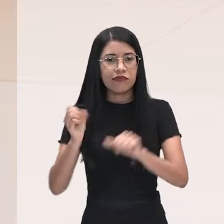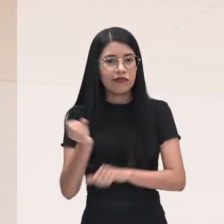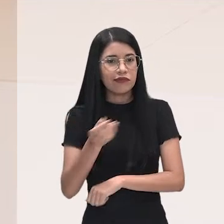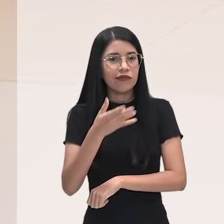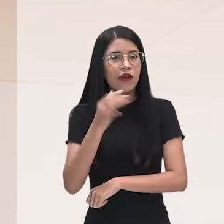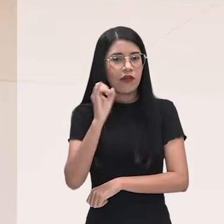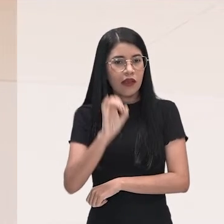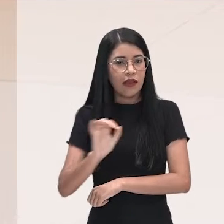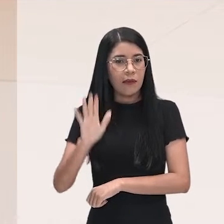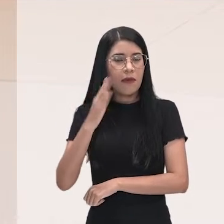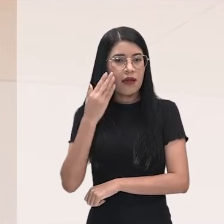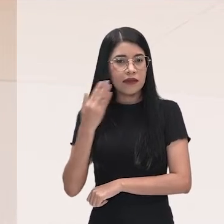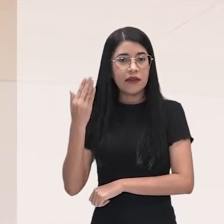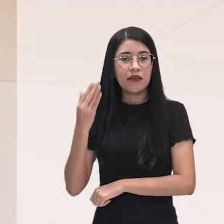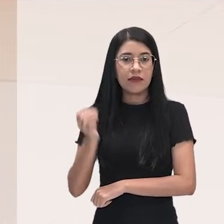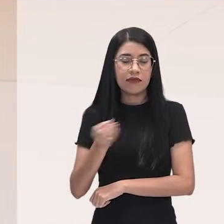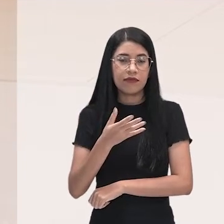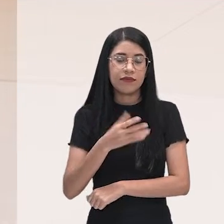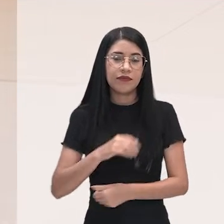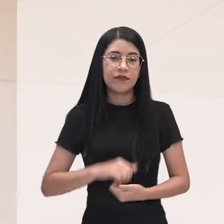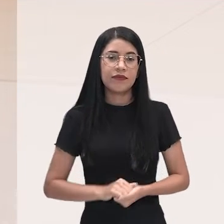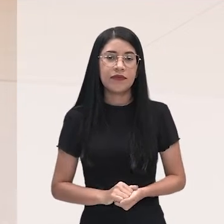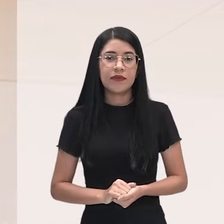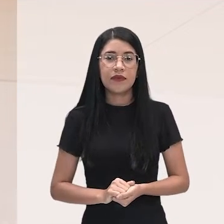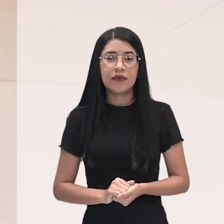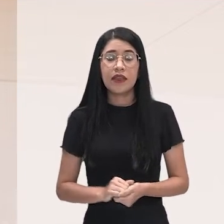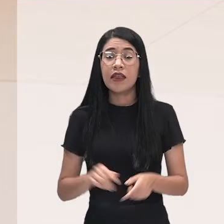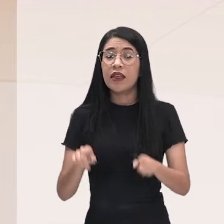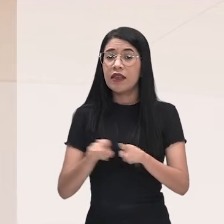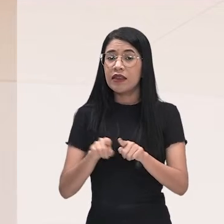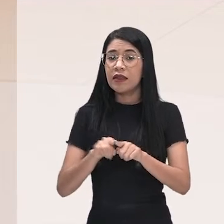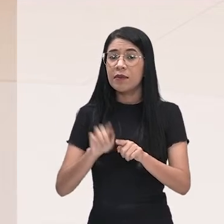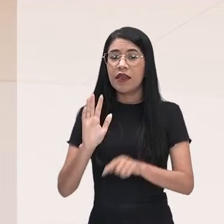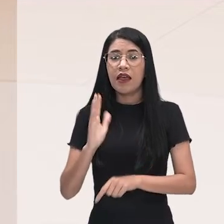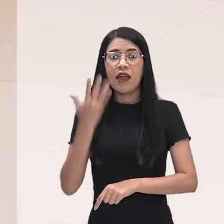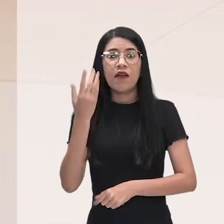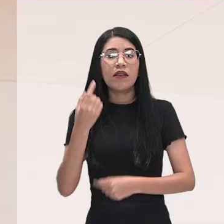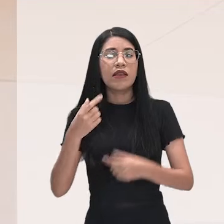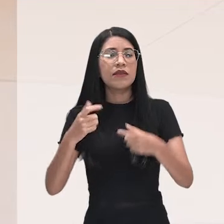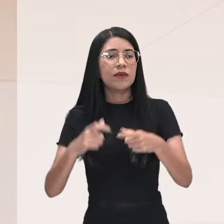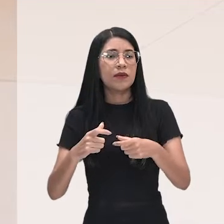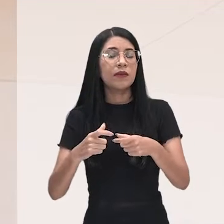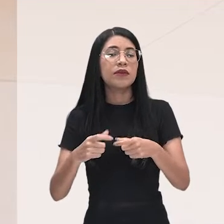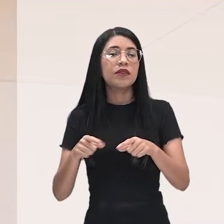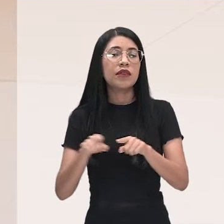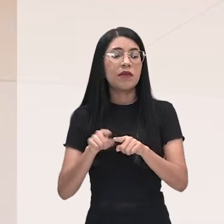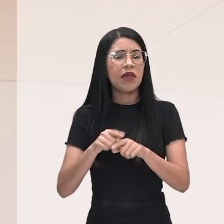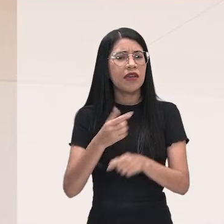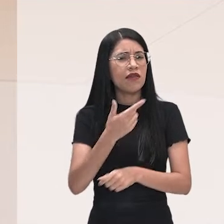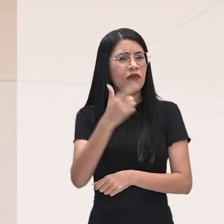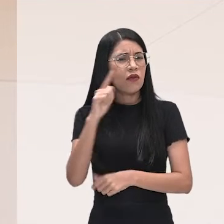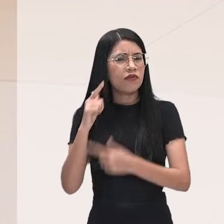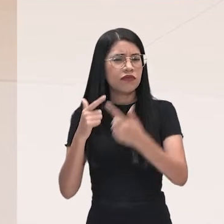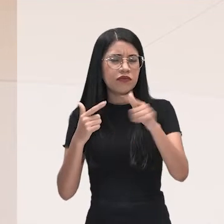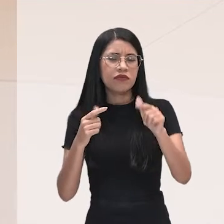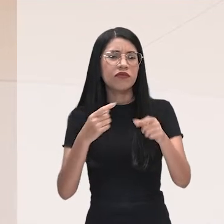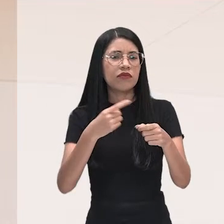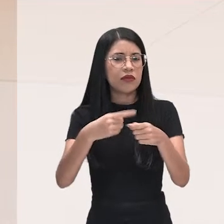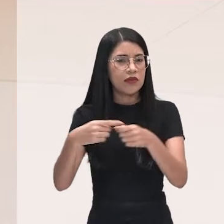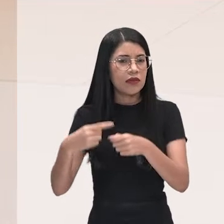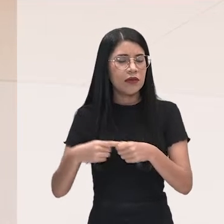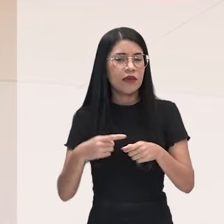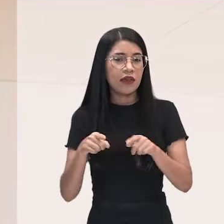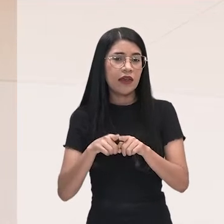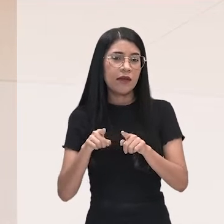nessa paisagem urbana, tá? O mesmo aconteceu e acontece com as outras cidades também, mas nesse caso específico